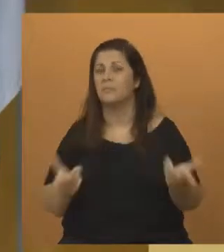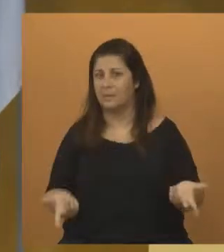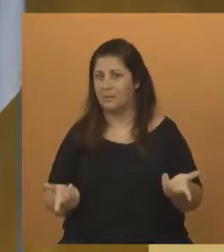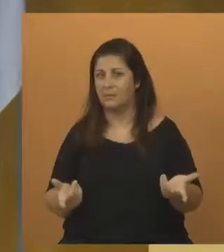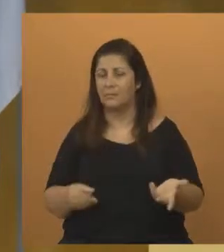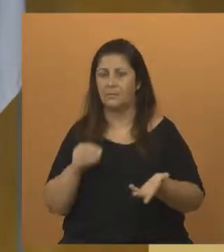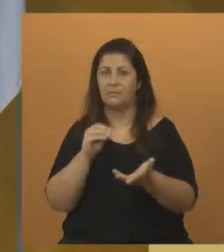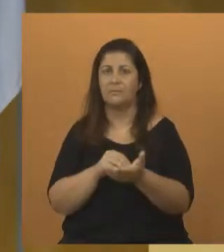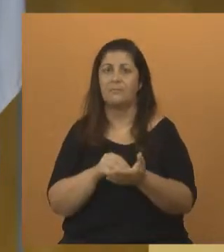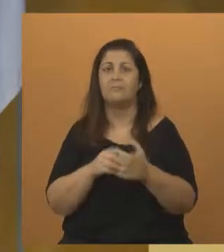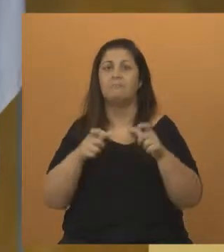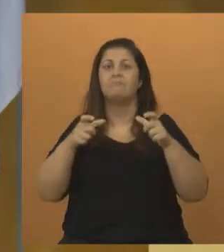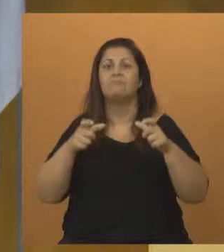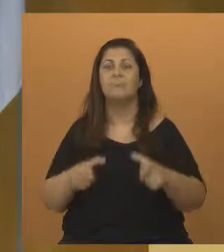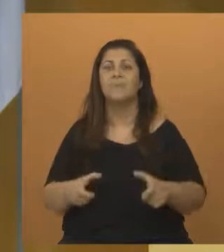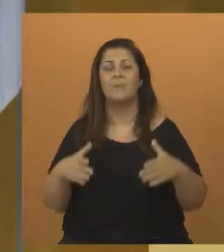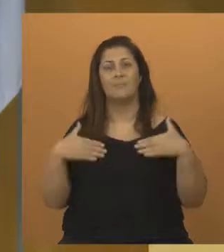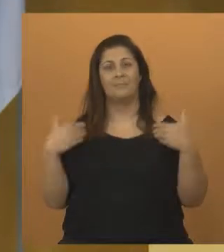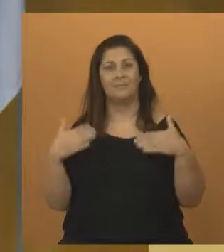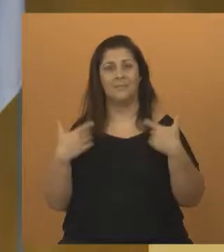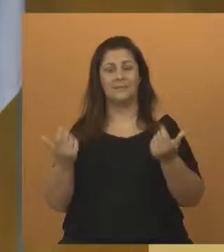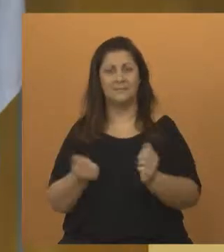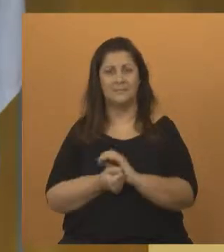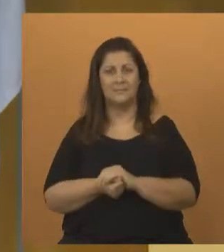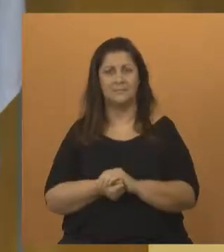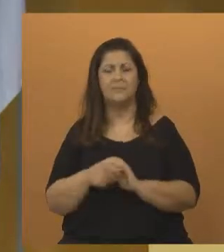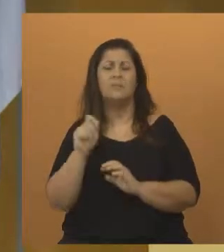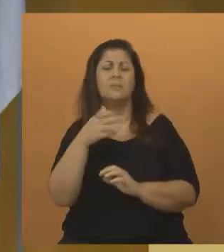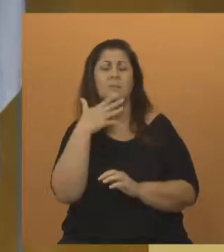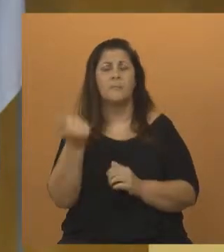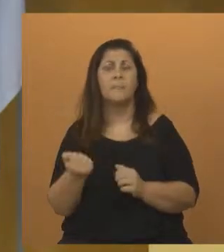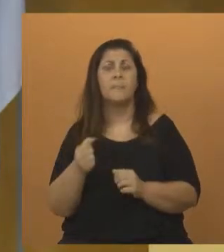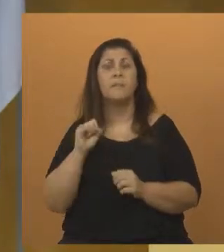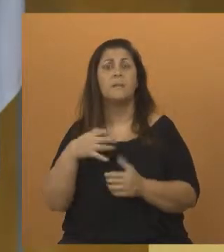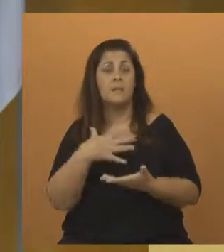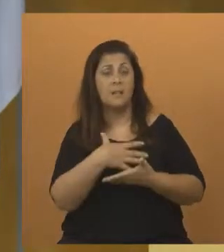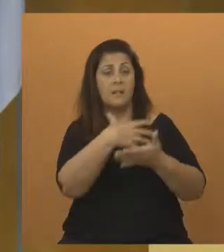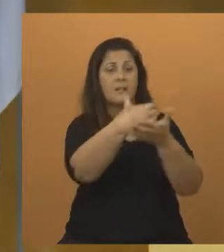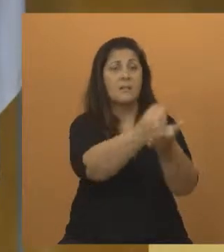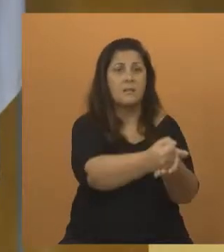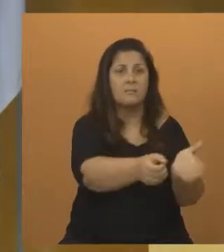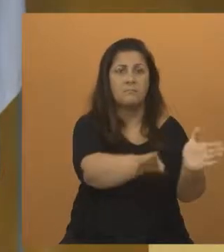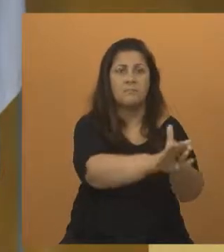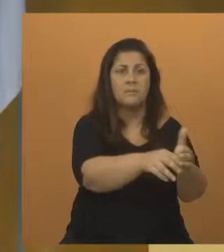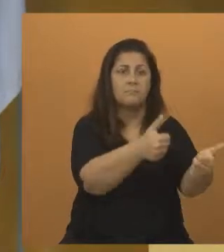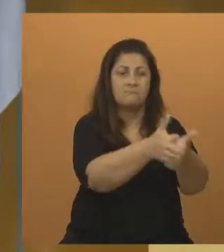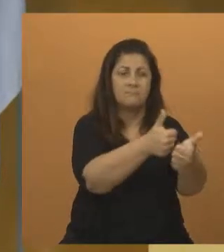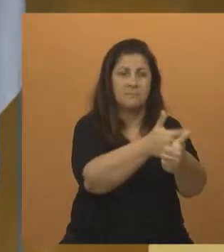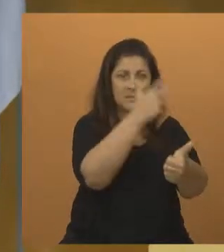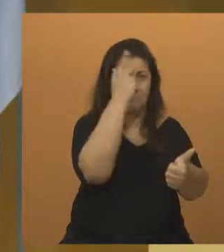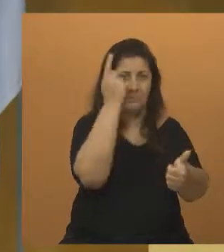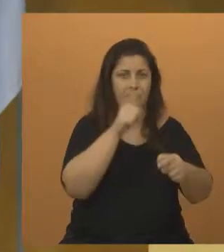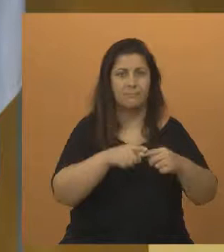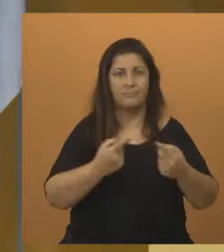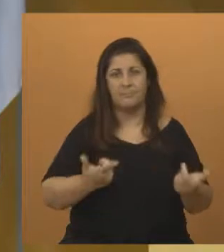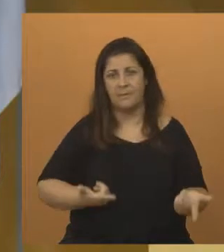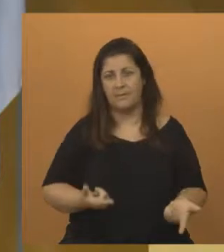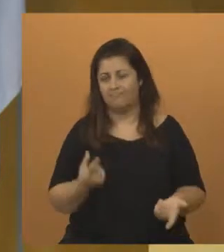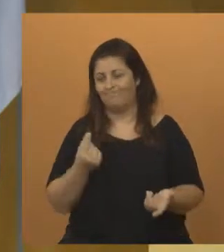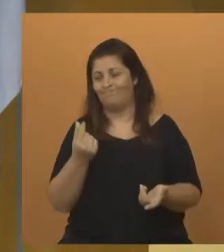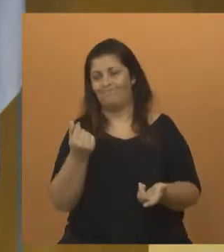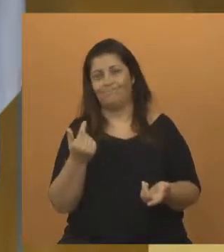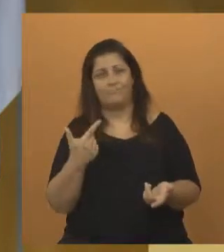a falta de lugar para lazer. Qual seria o ideal? Que a gente levasse para perto da comunidade. Mas, financeiramente, hoje,